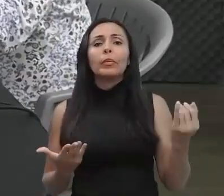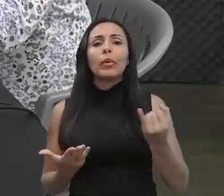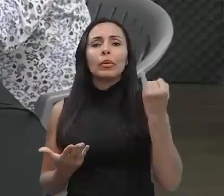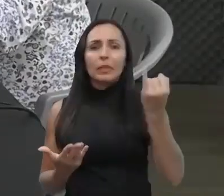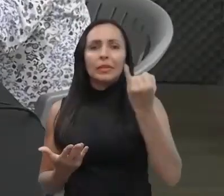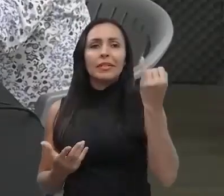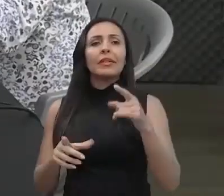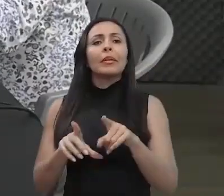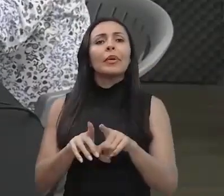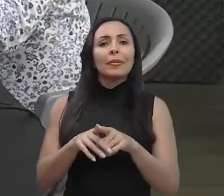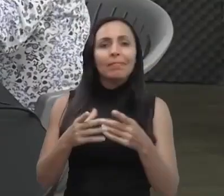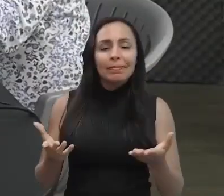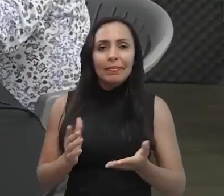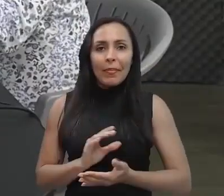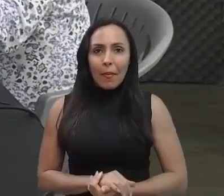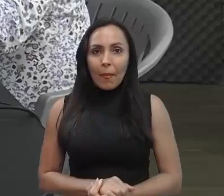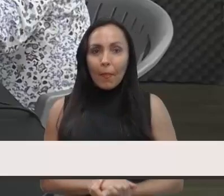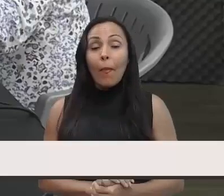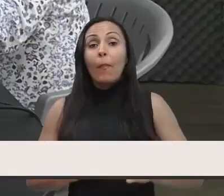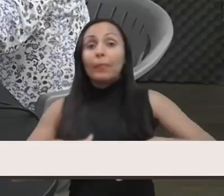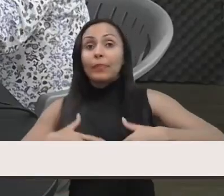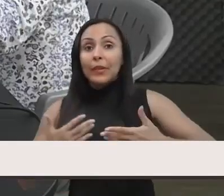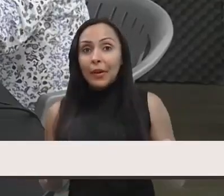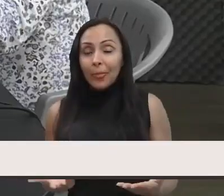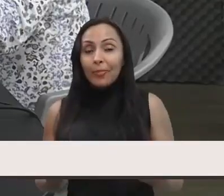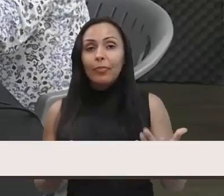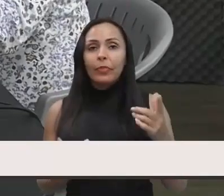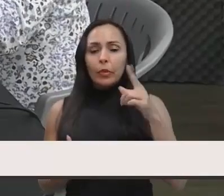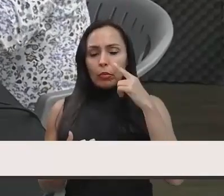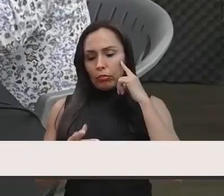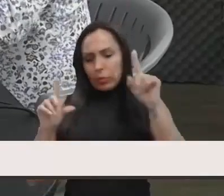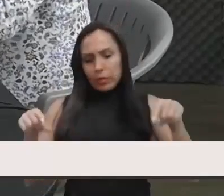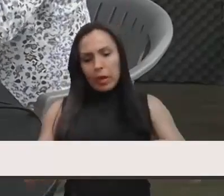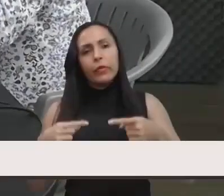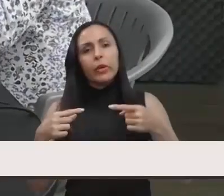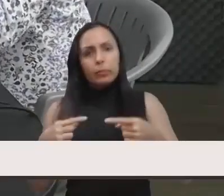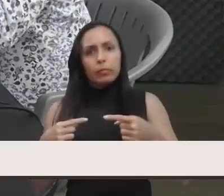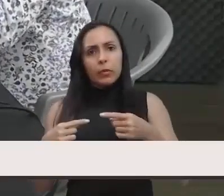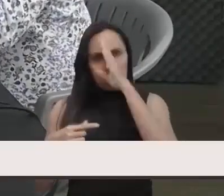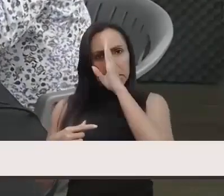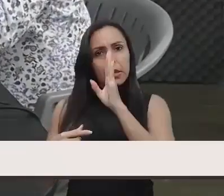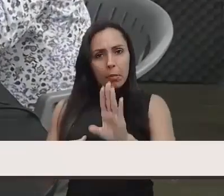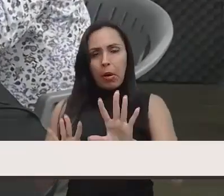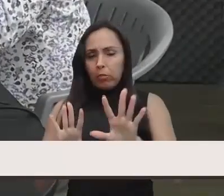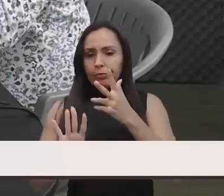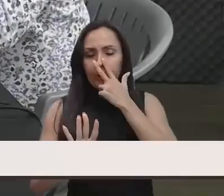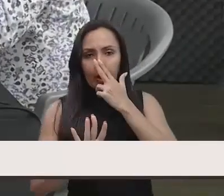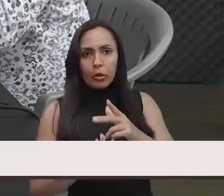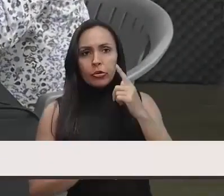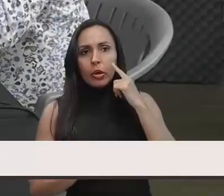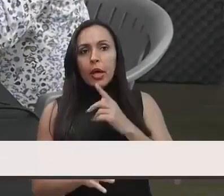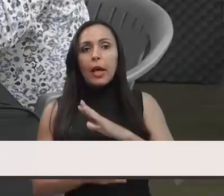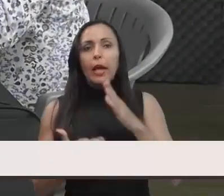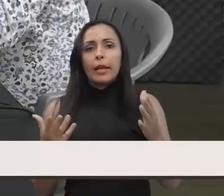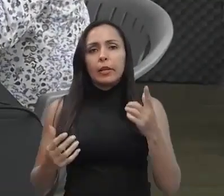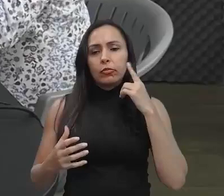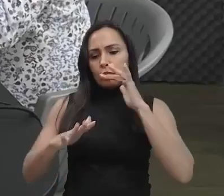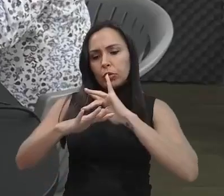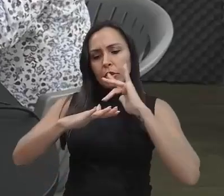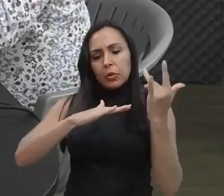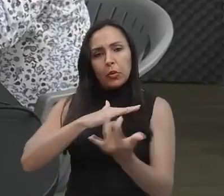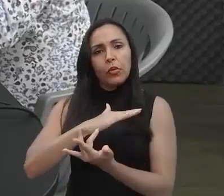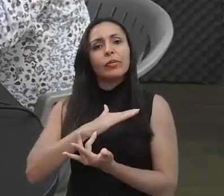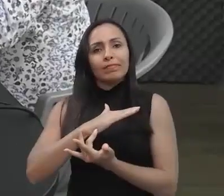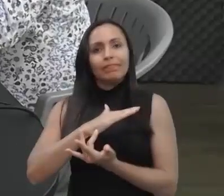dela então e os desafios acho que o principal hoje em dia é esse bund de rede social né